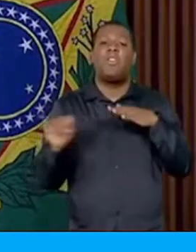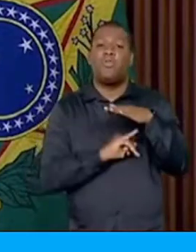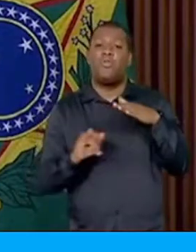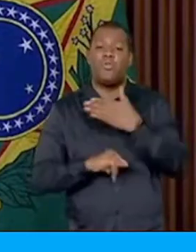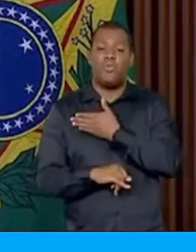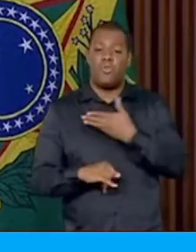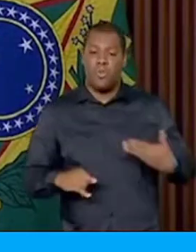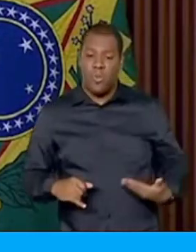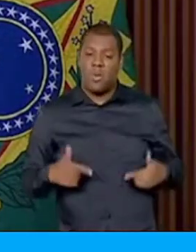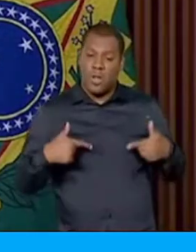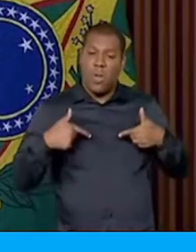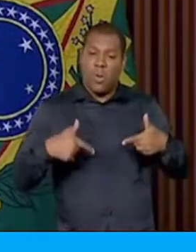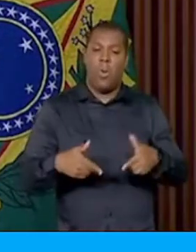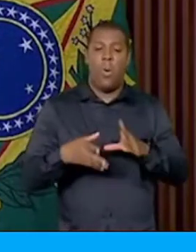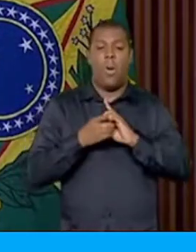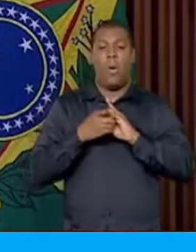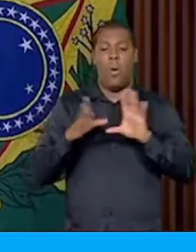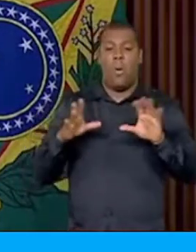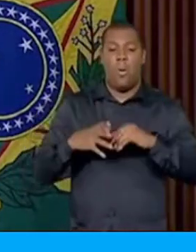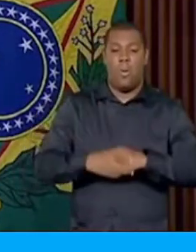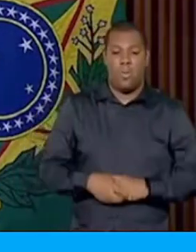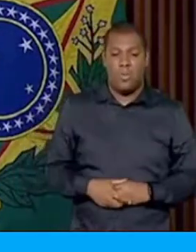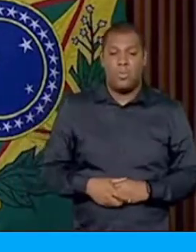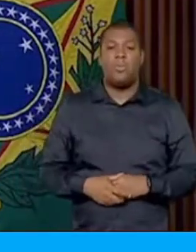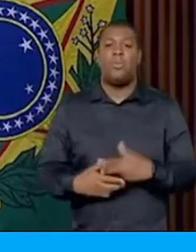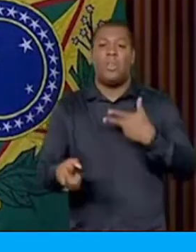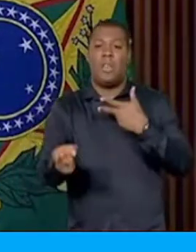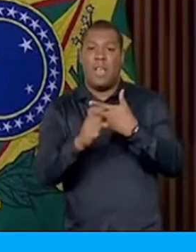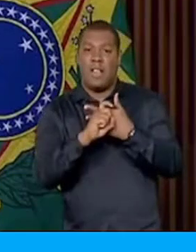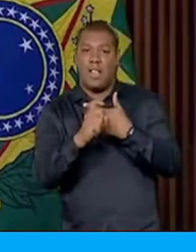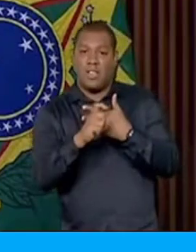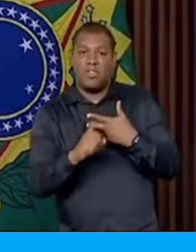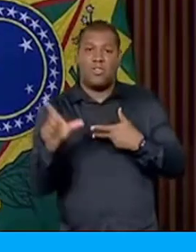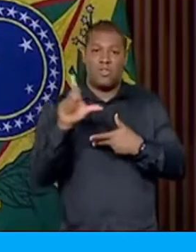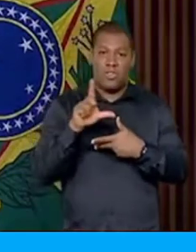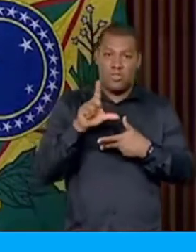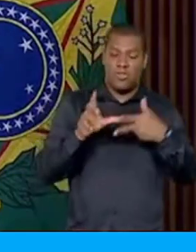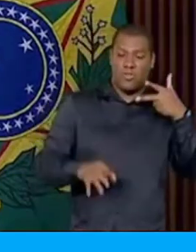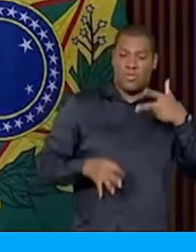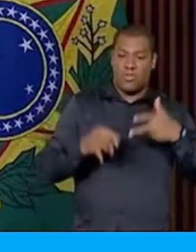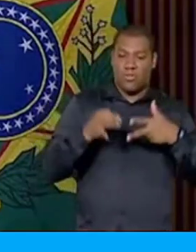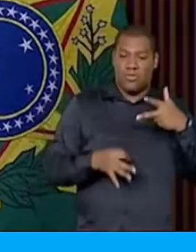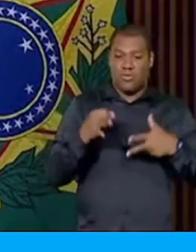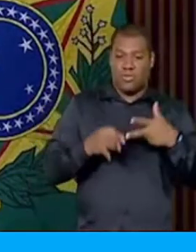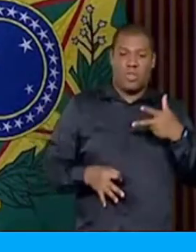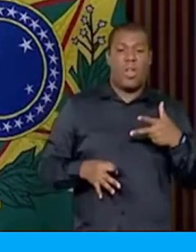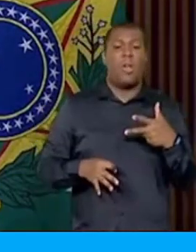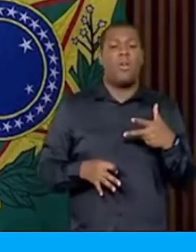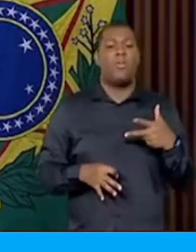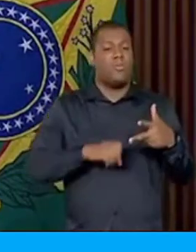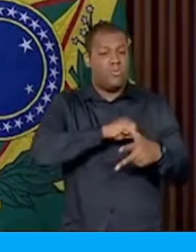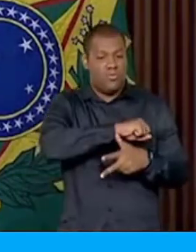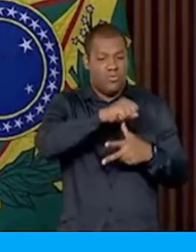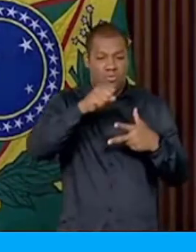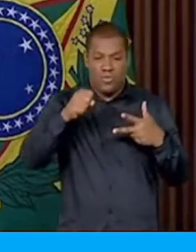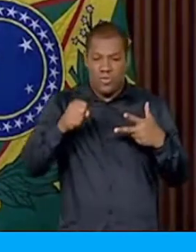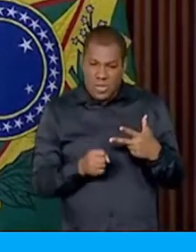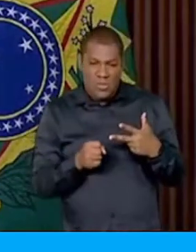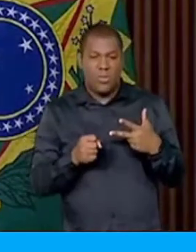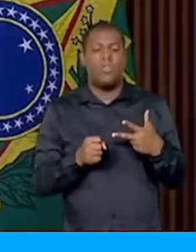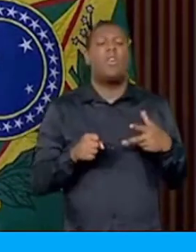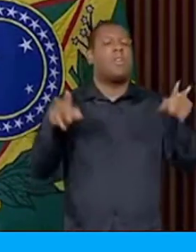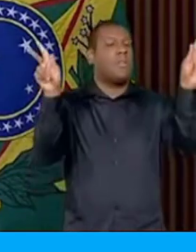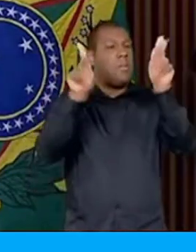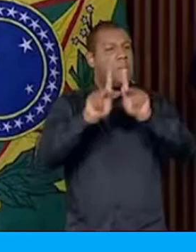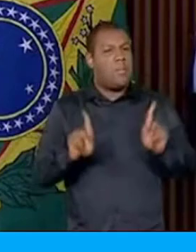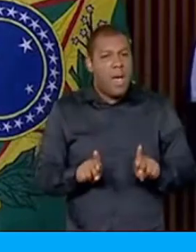funcionando, para garantir que a relação entre o Poder Executivo, o Legislativo e o Judiciário continue cada vez mais harmônica, cada um